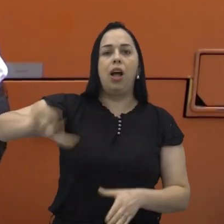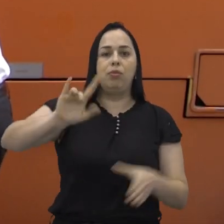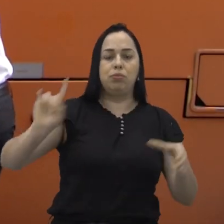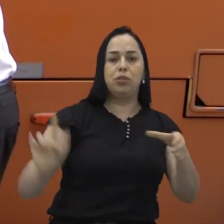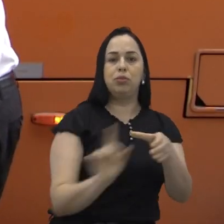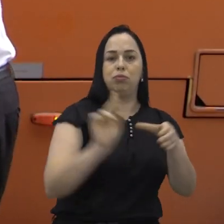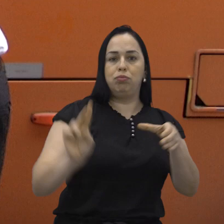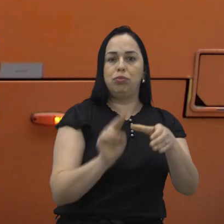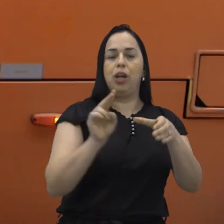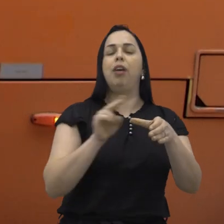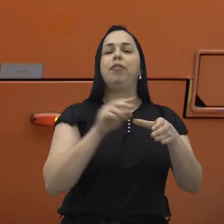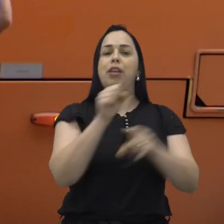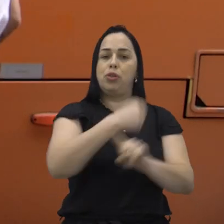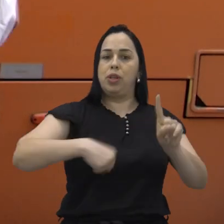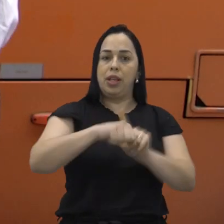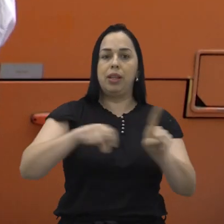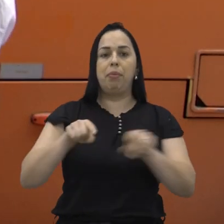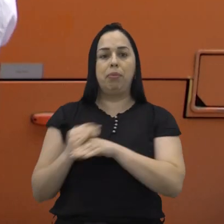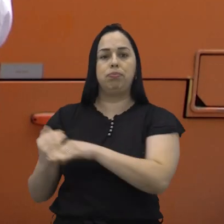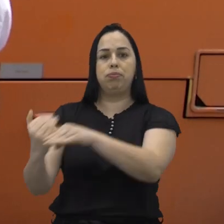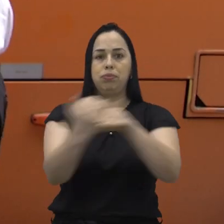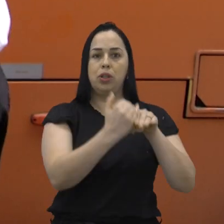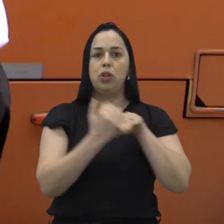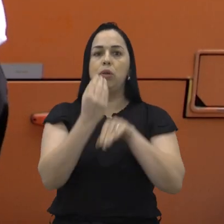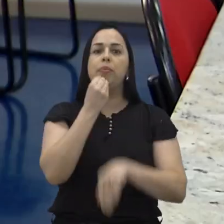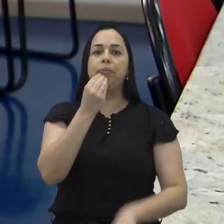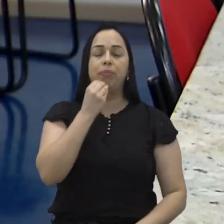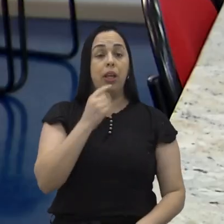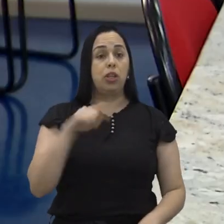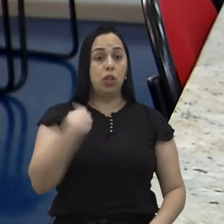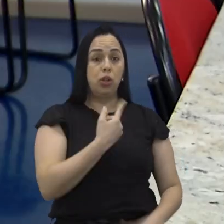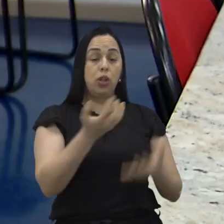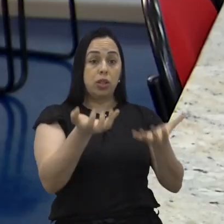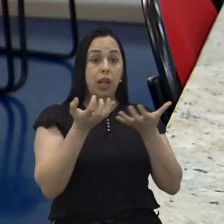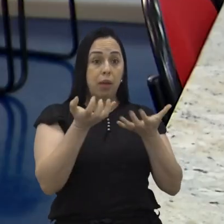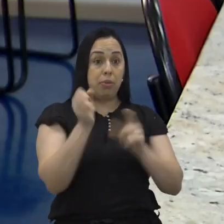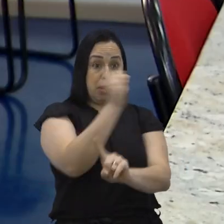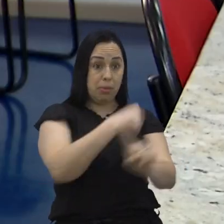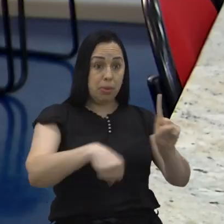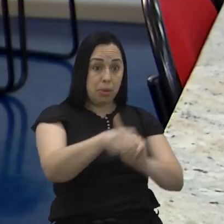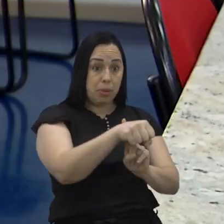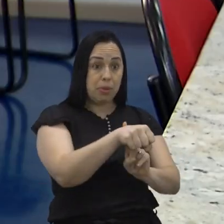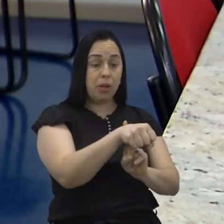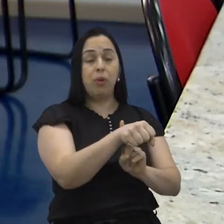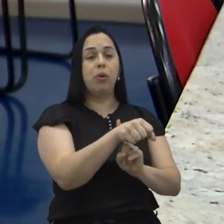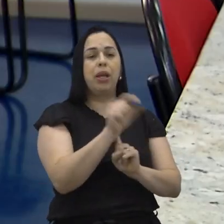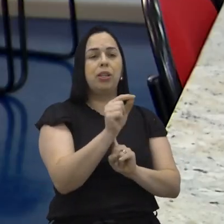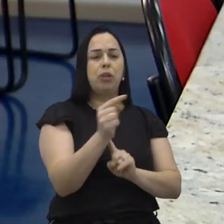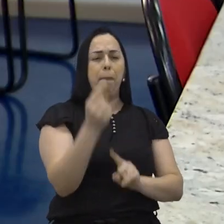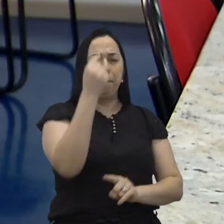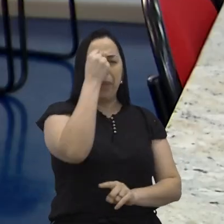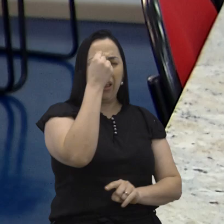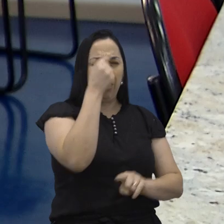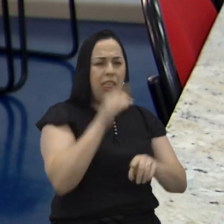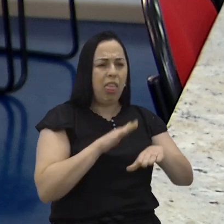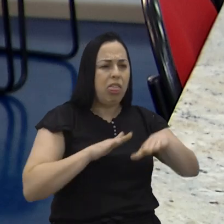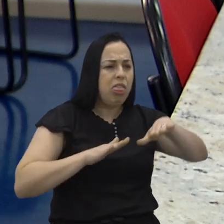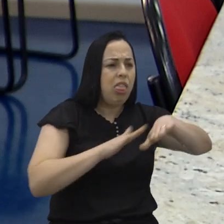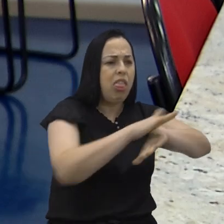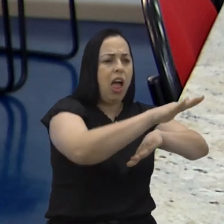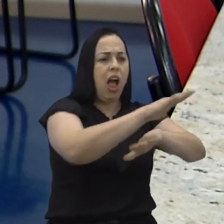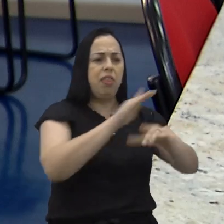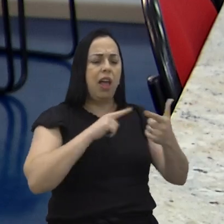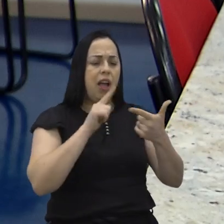na sociedade e equalização de oportunidades. Se a gente quer uma sociedade que vá além da rampa, que vá além da